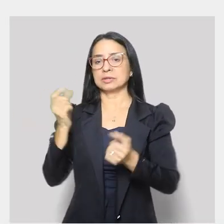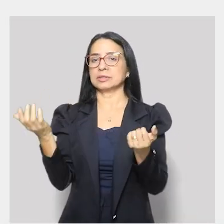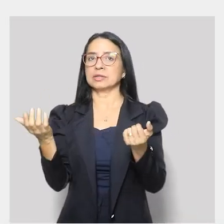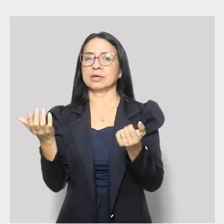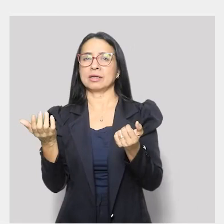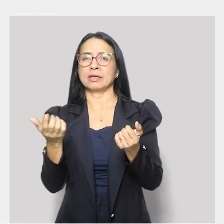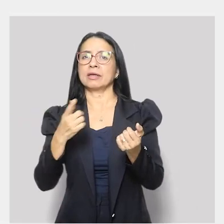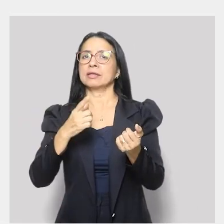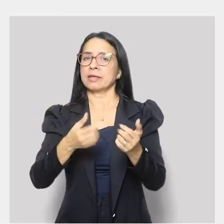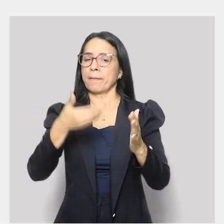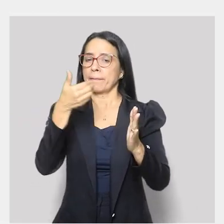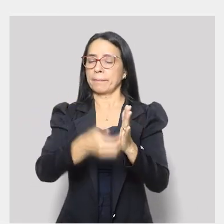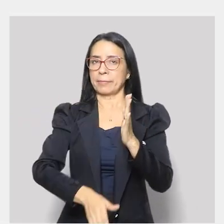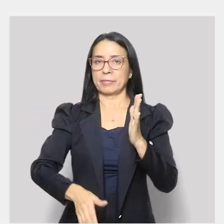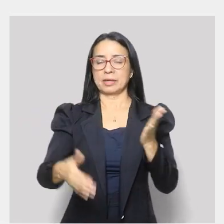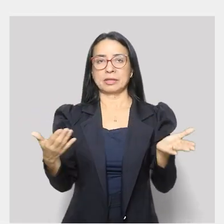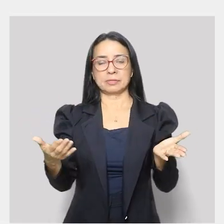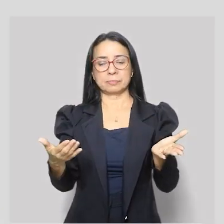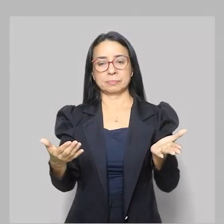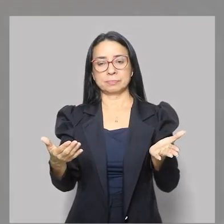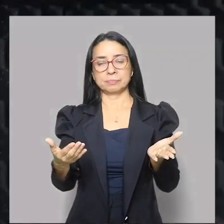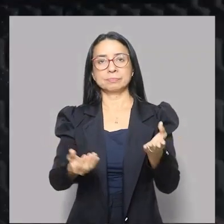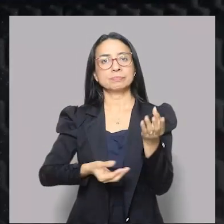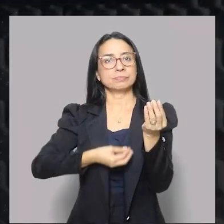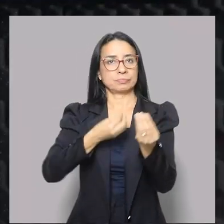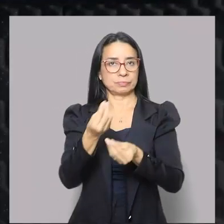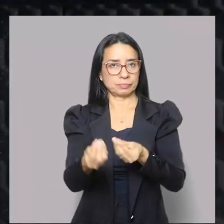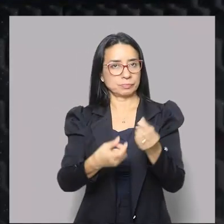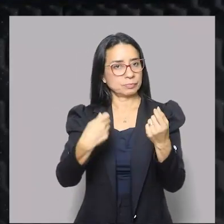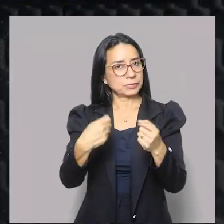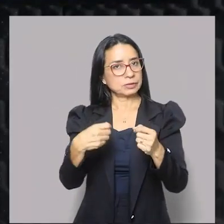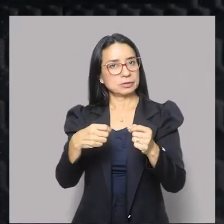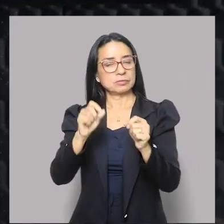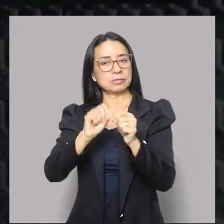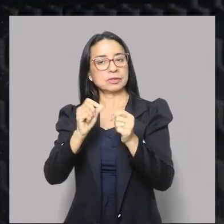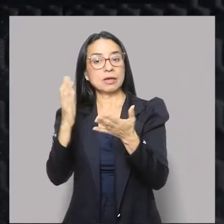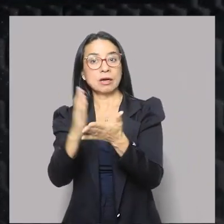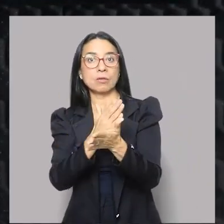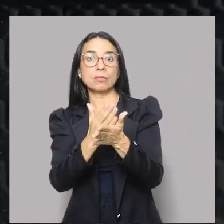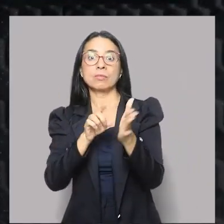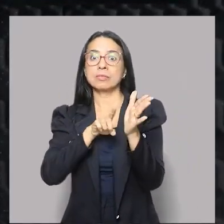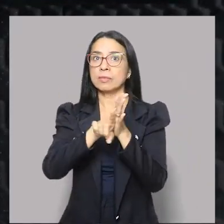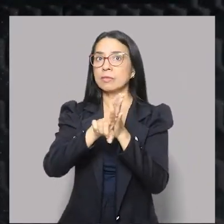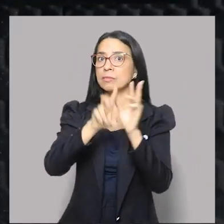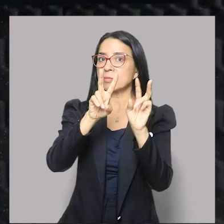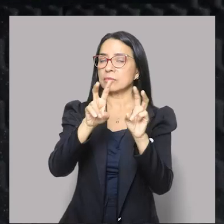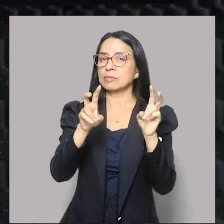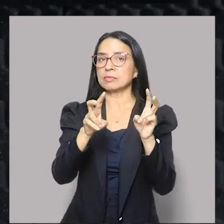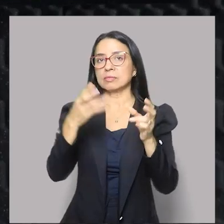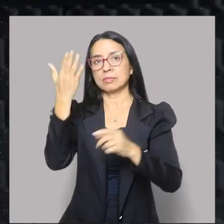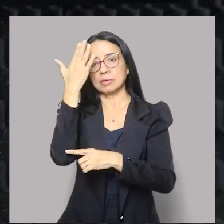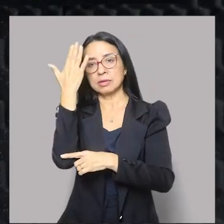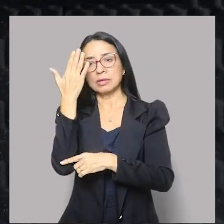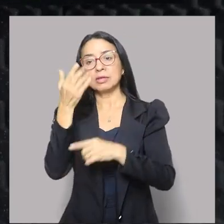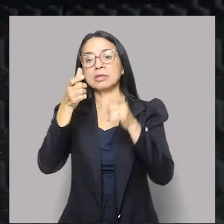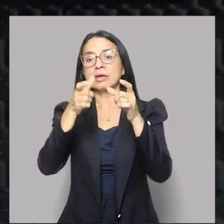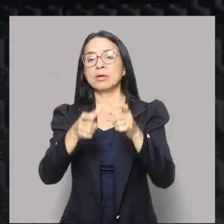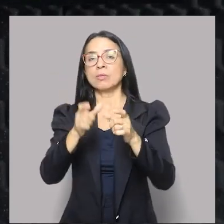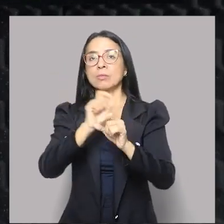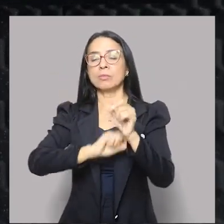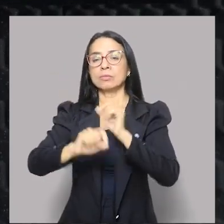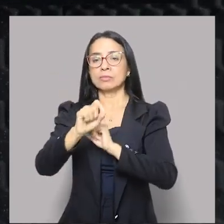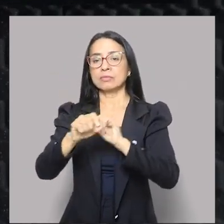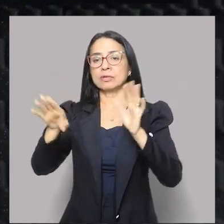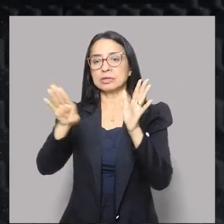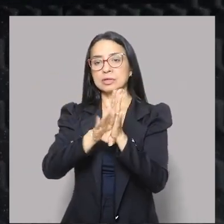redondamente prejudicado. E aí, diante disso, eu preciso fazer algumas perguntas para o tema, para que eu entenda aonde ele vai